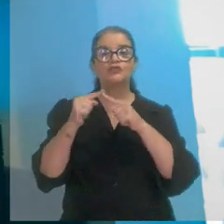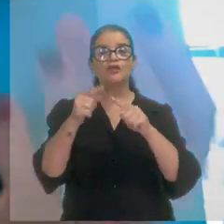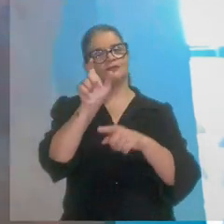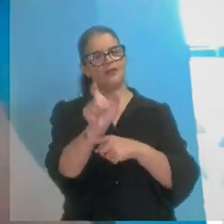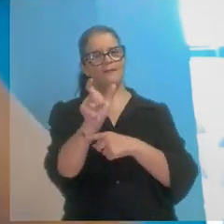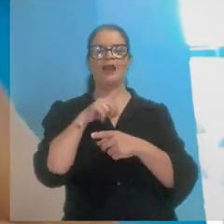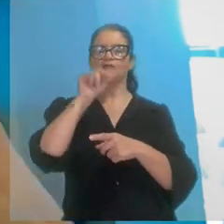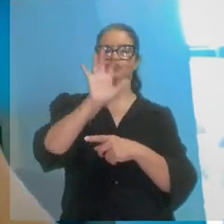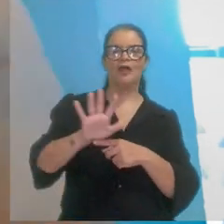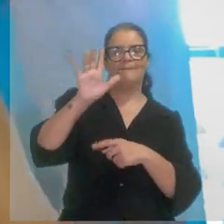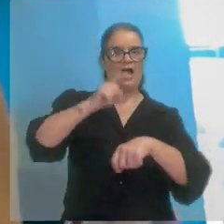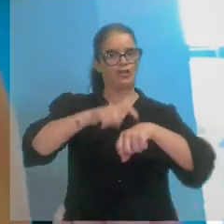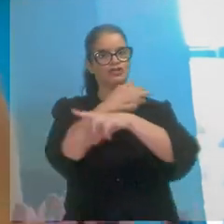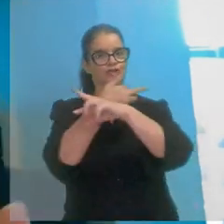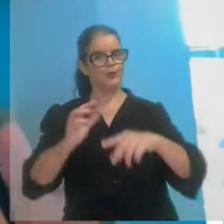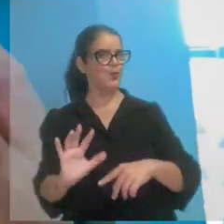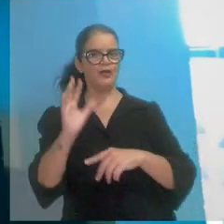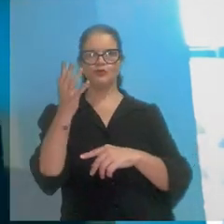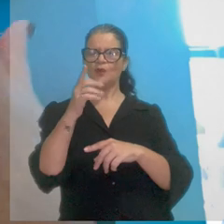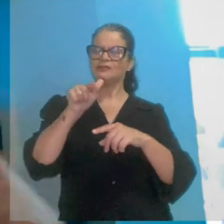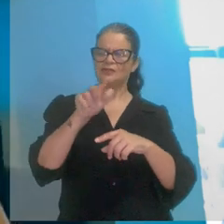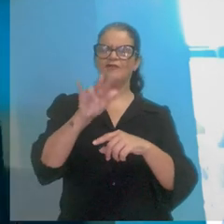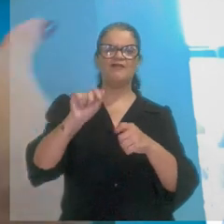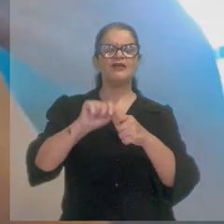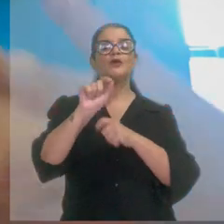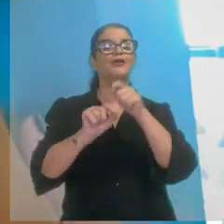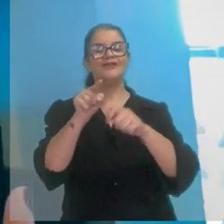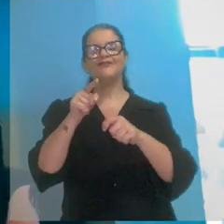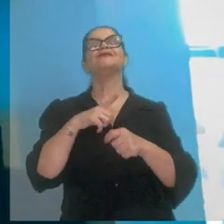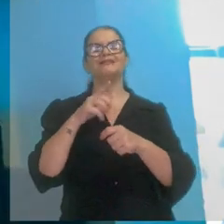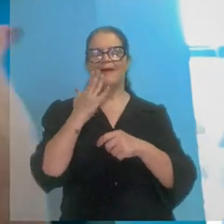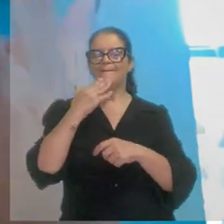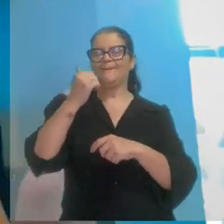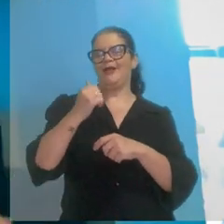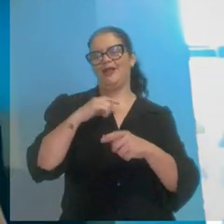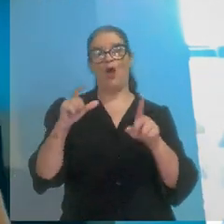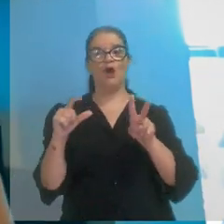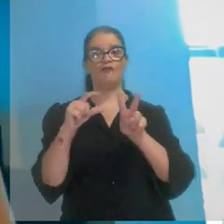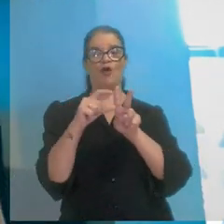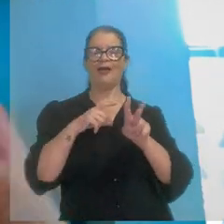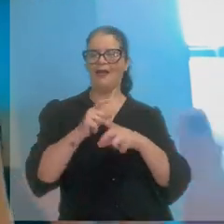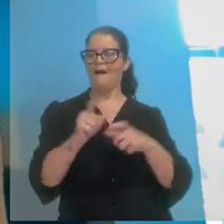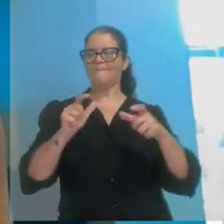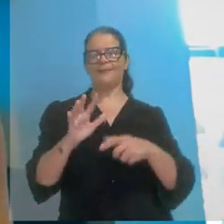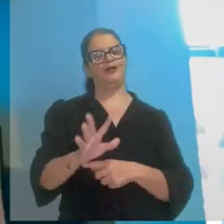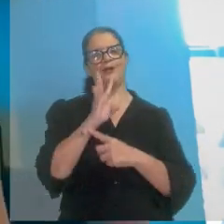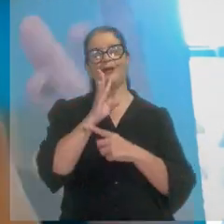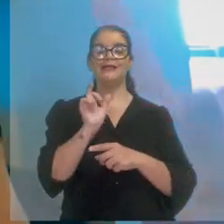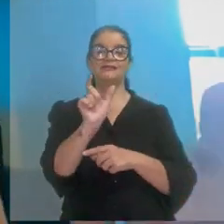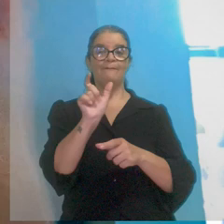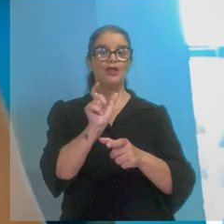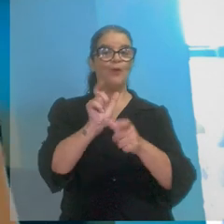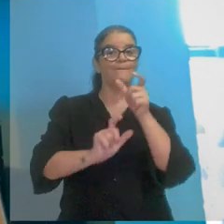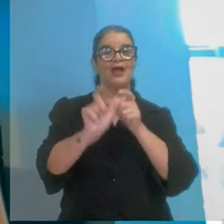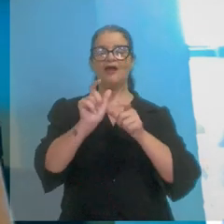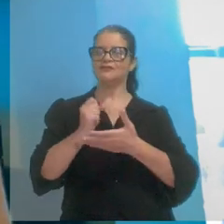essas palavras com imagens e situações. Isso vai fazer com que você enriqueça seu vocabulário, amplie seu conhecimento sobre as palavras e